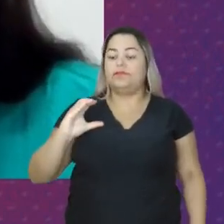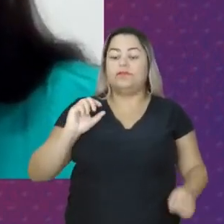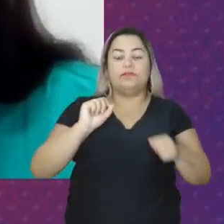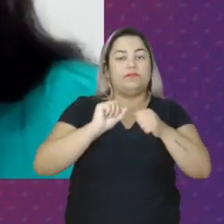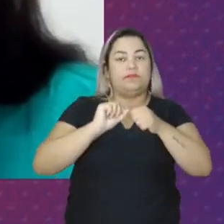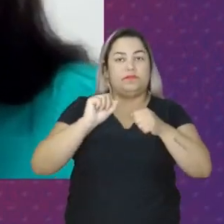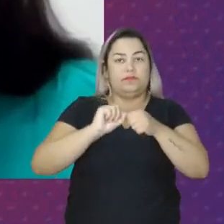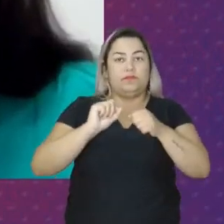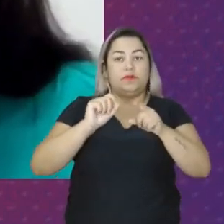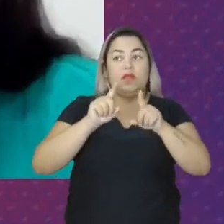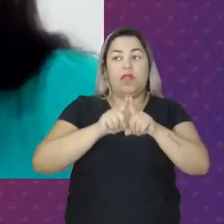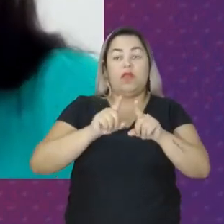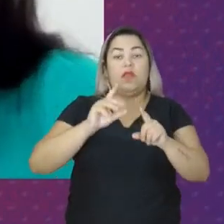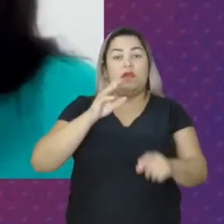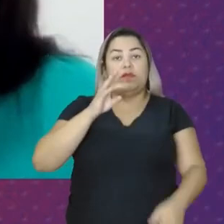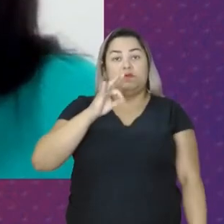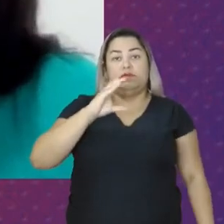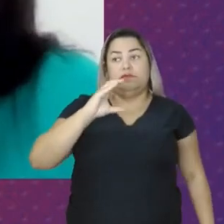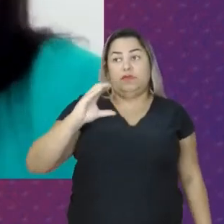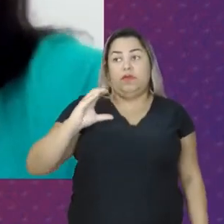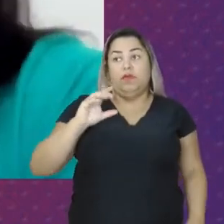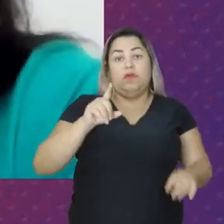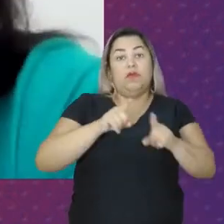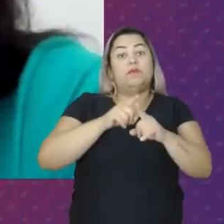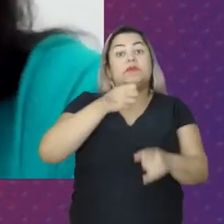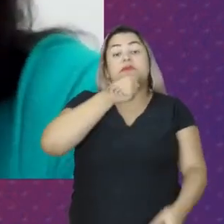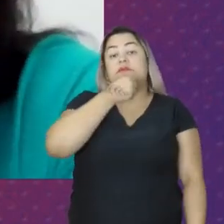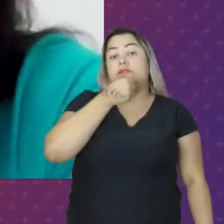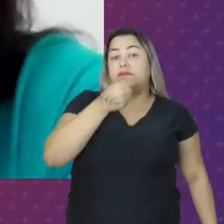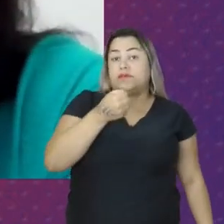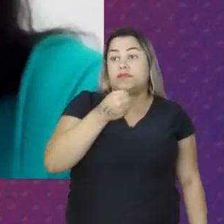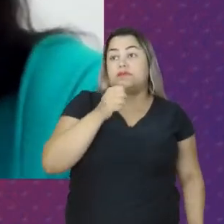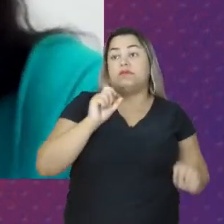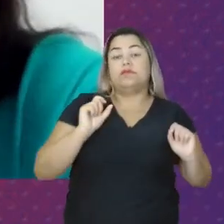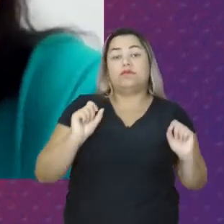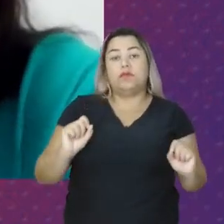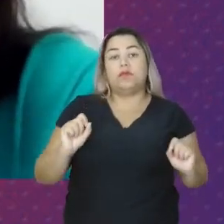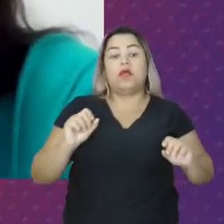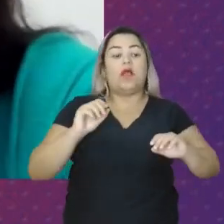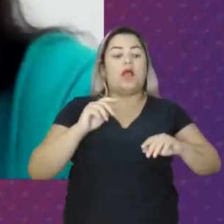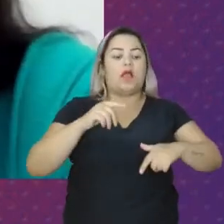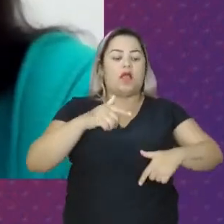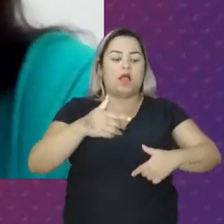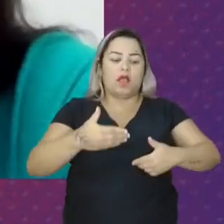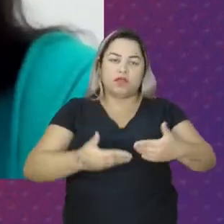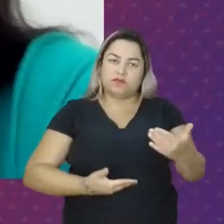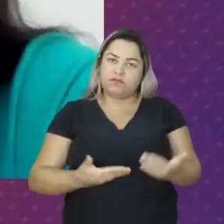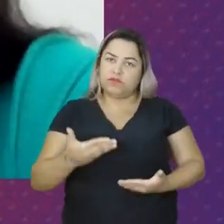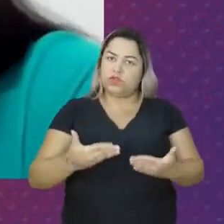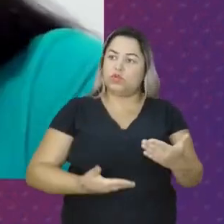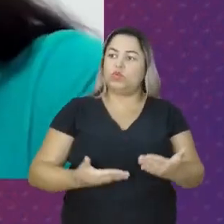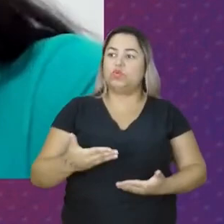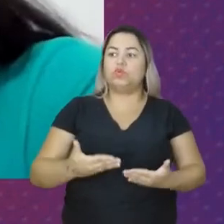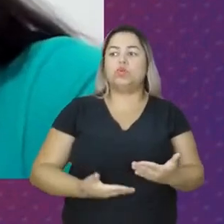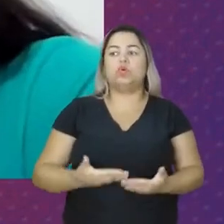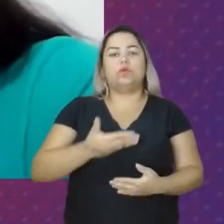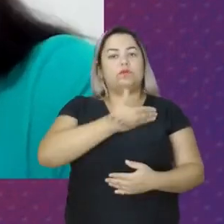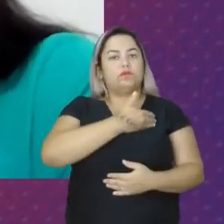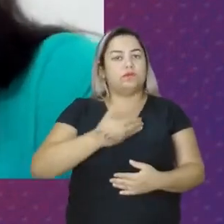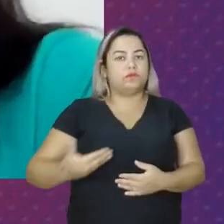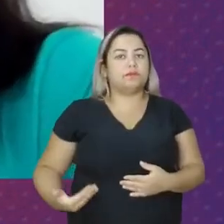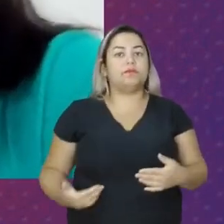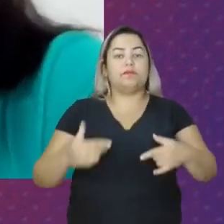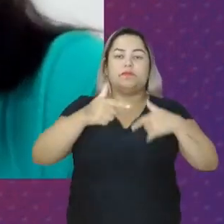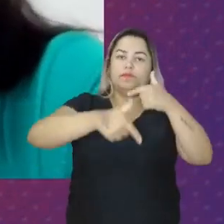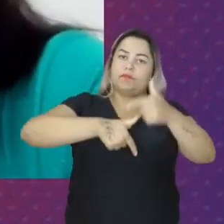fez, e ela fez esse TCC entrevistando, as funcionárias da época, as servidoras públicas que